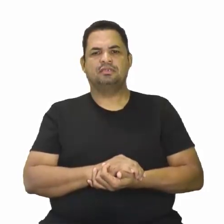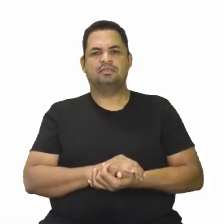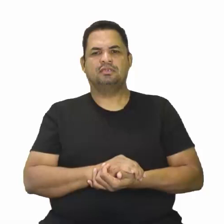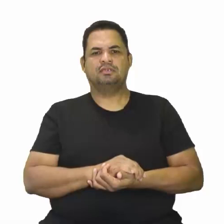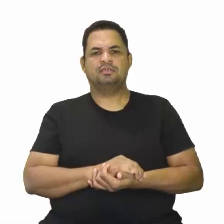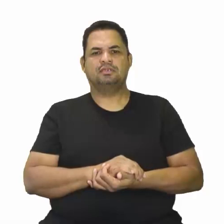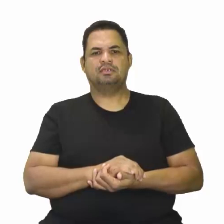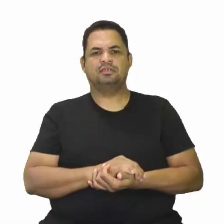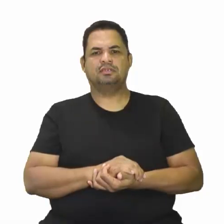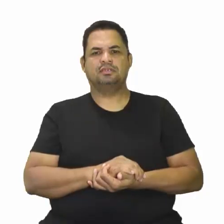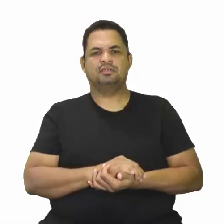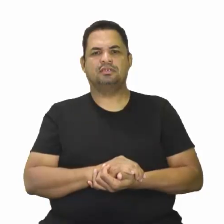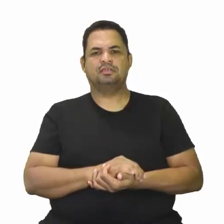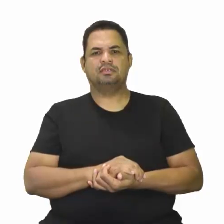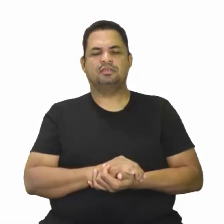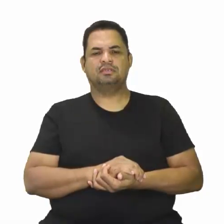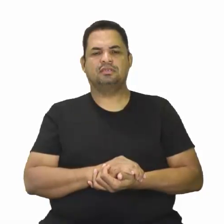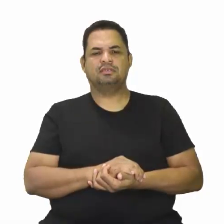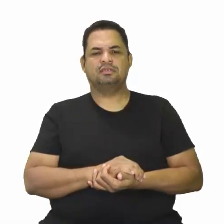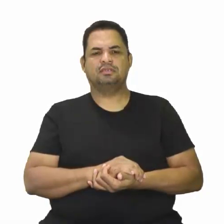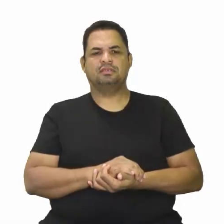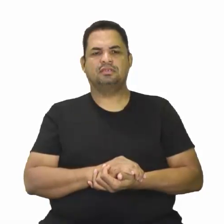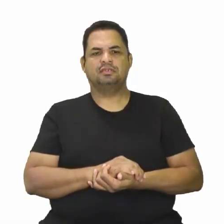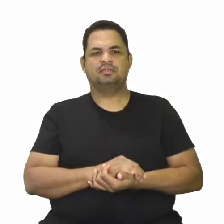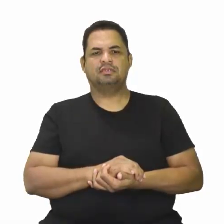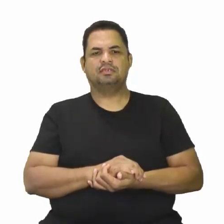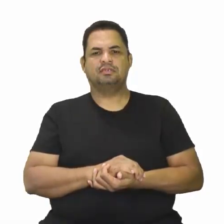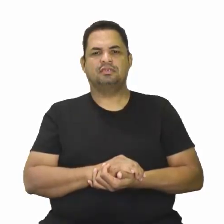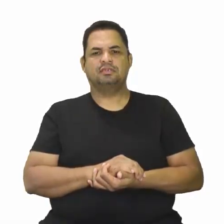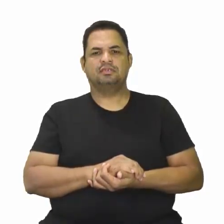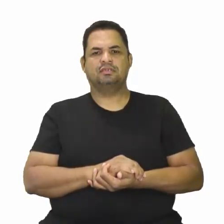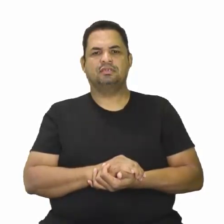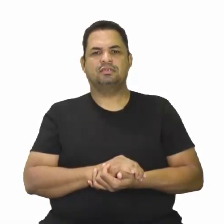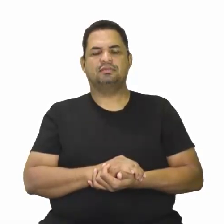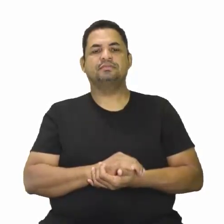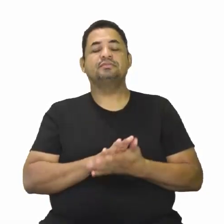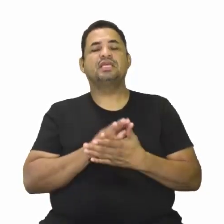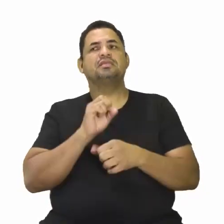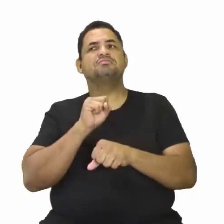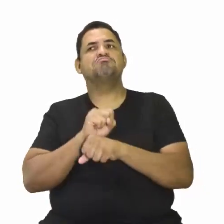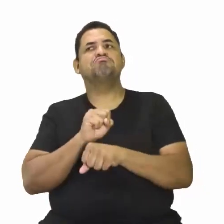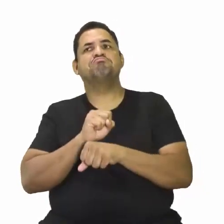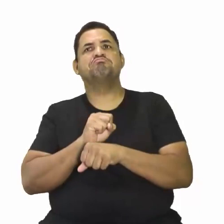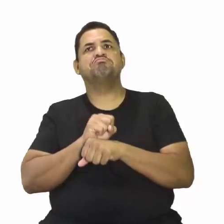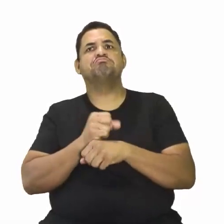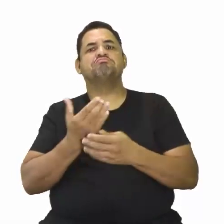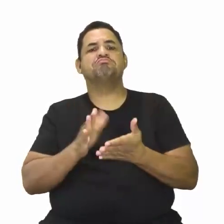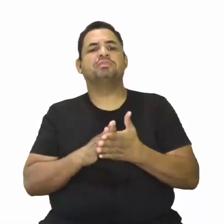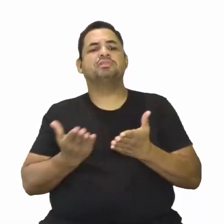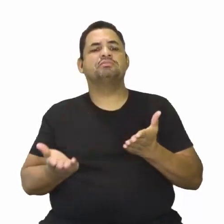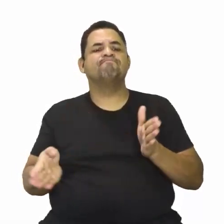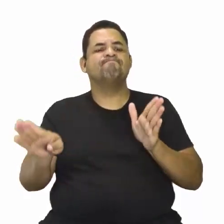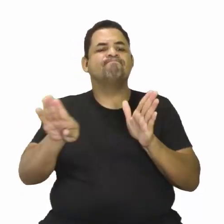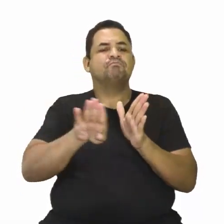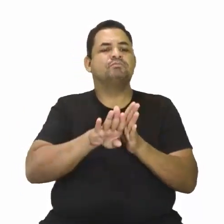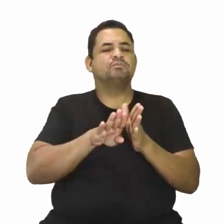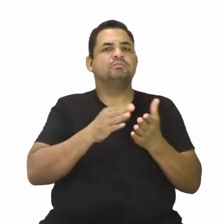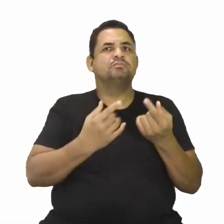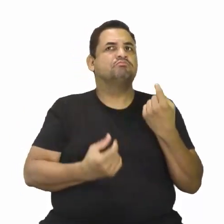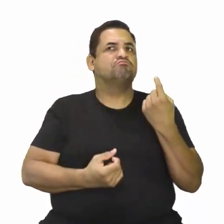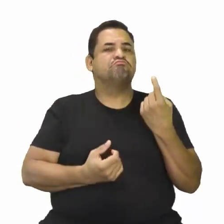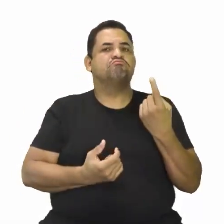llegue algum empleado. Se quer, espere até que chegue